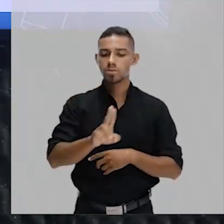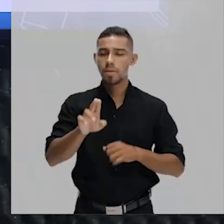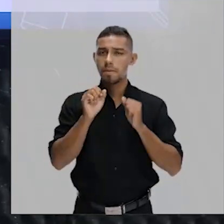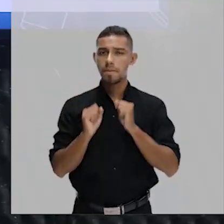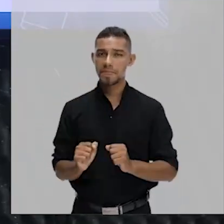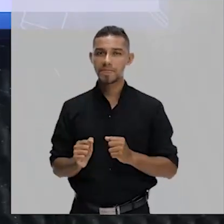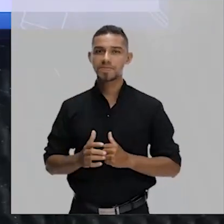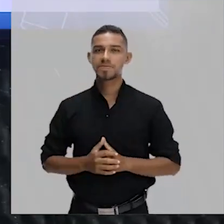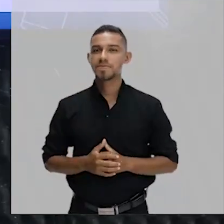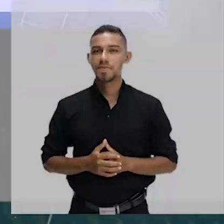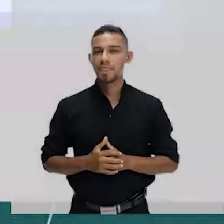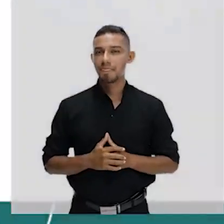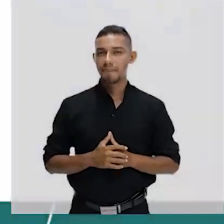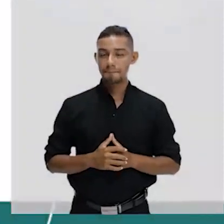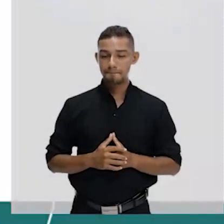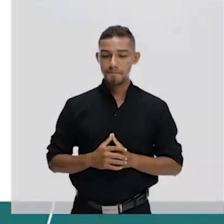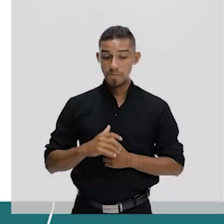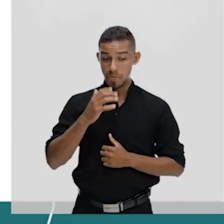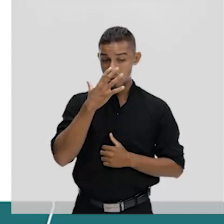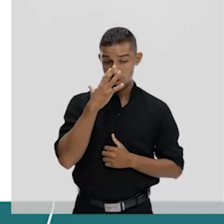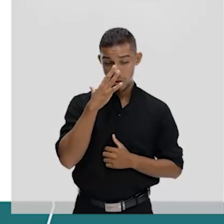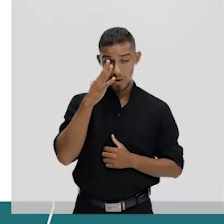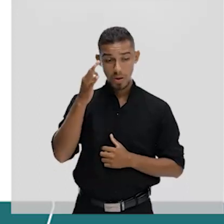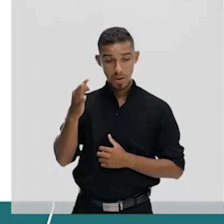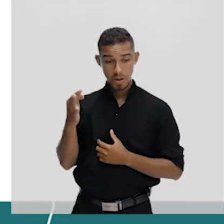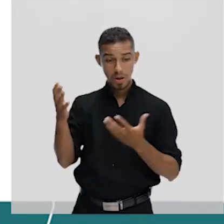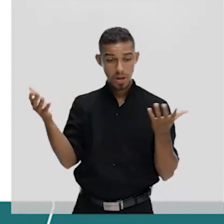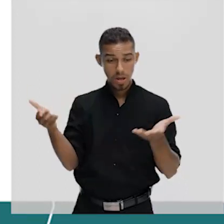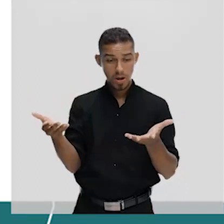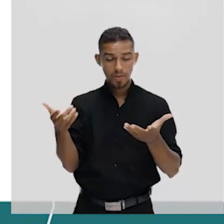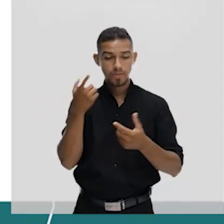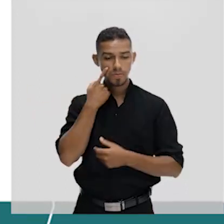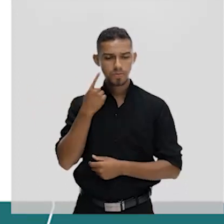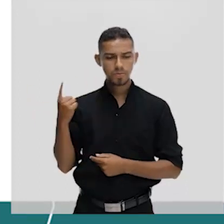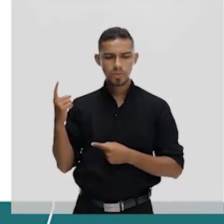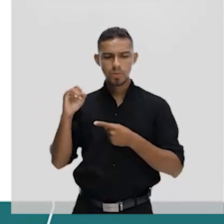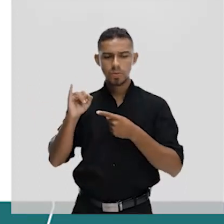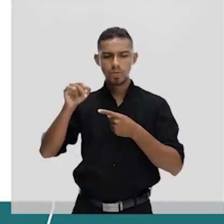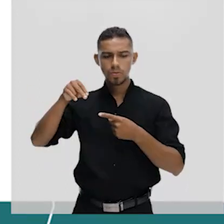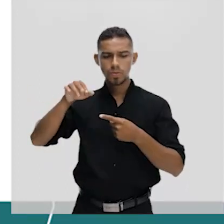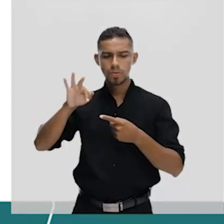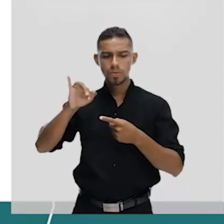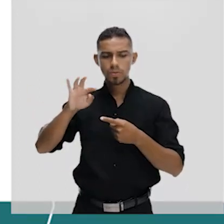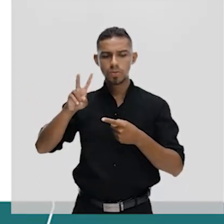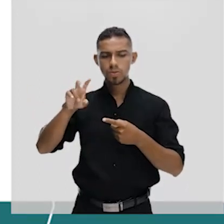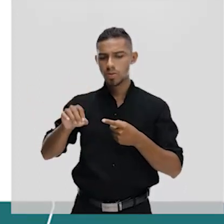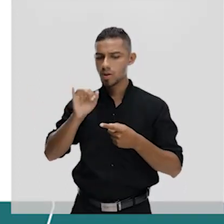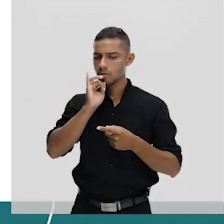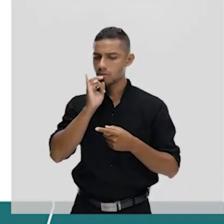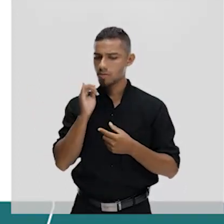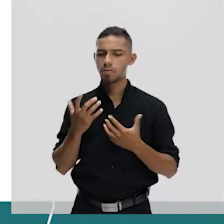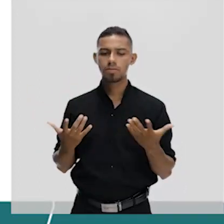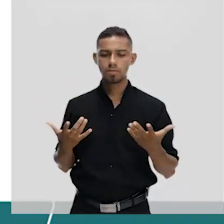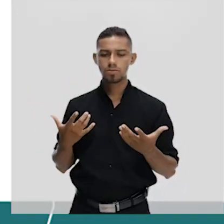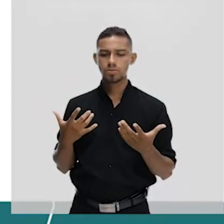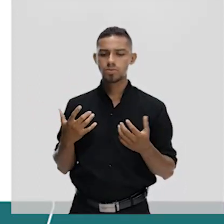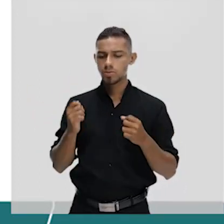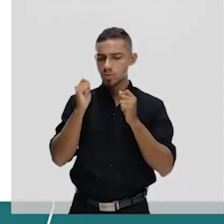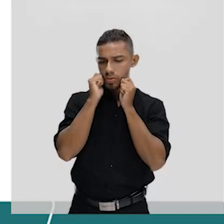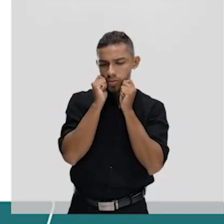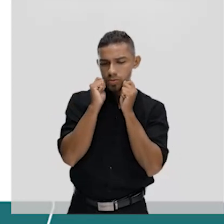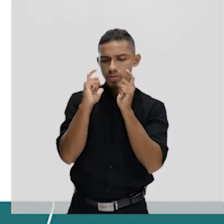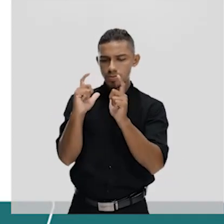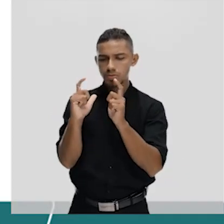aula. Então, vamos ver aqui. O infinitivo expressa a ação em si: acordar,